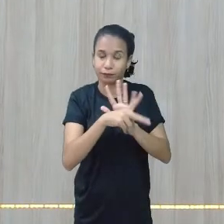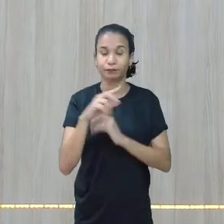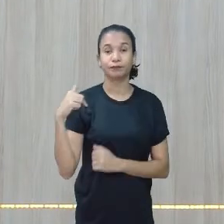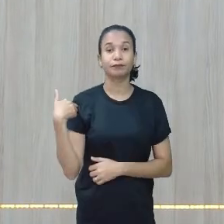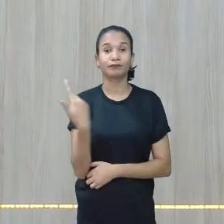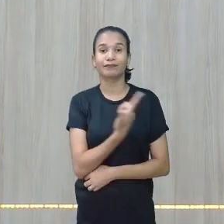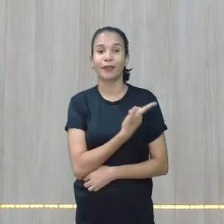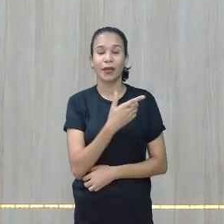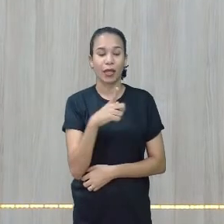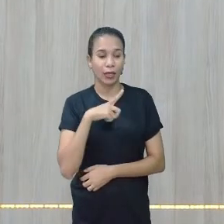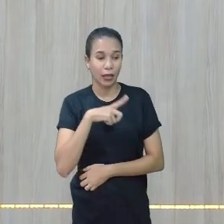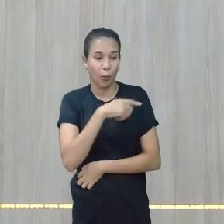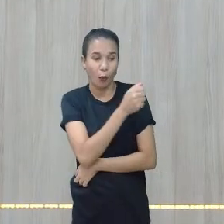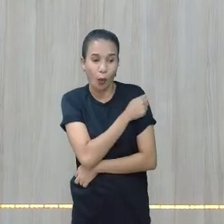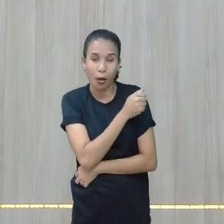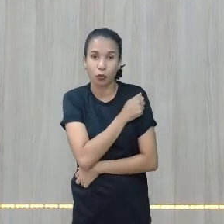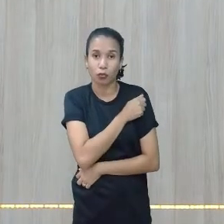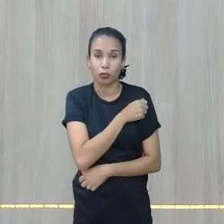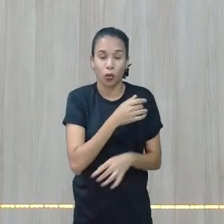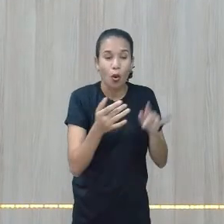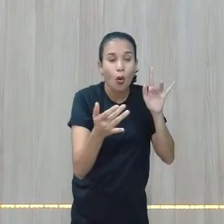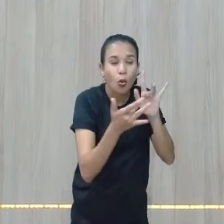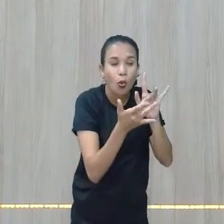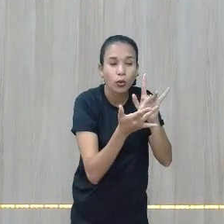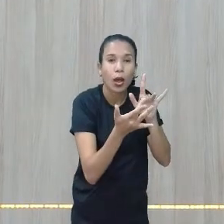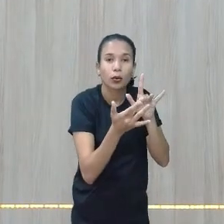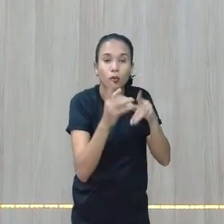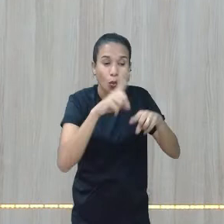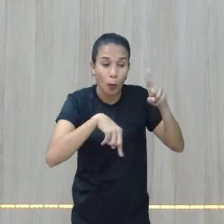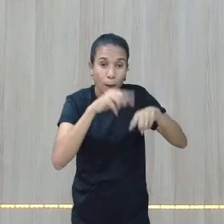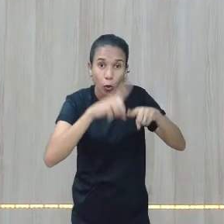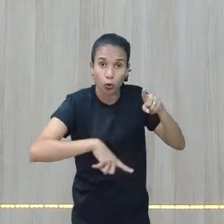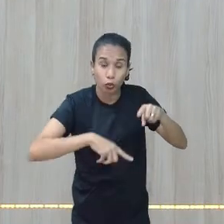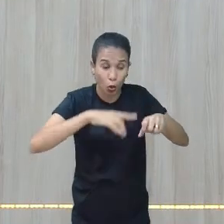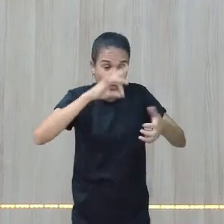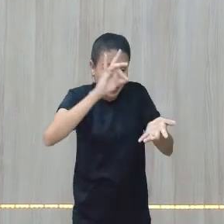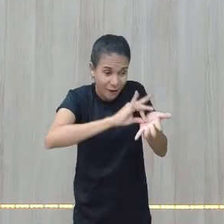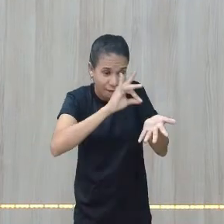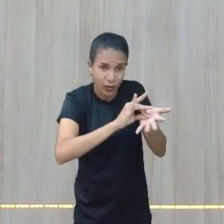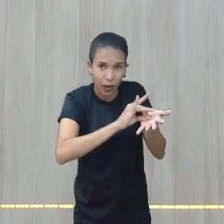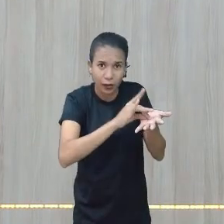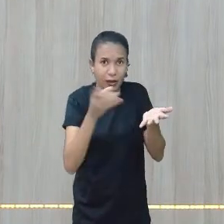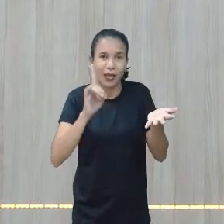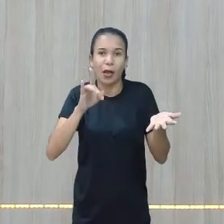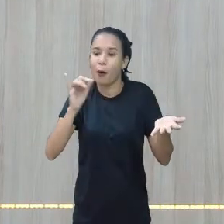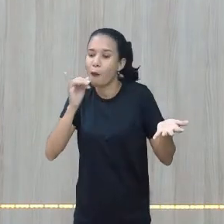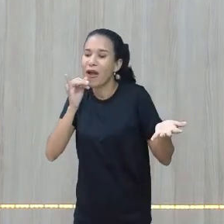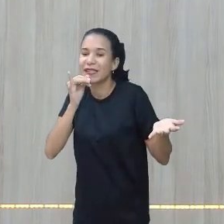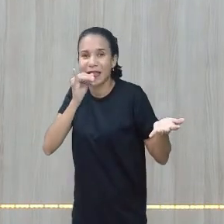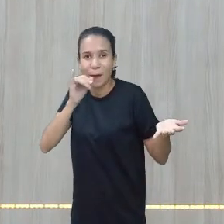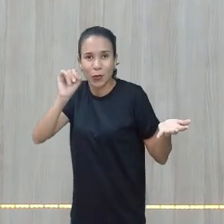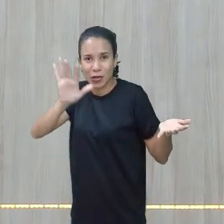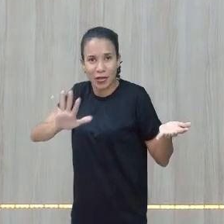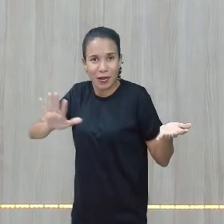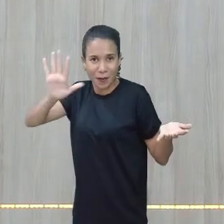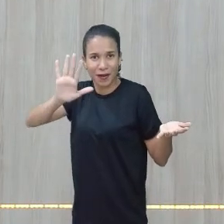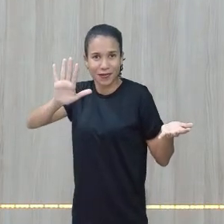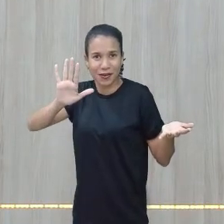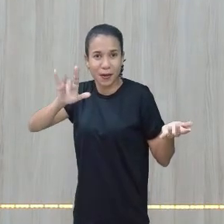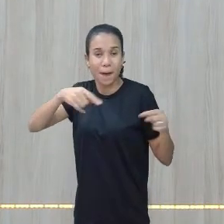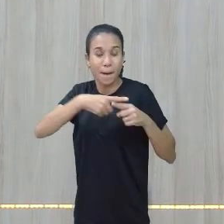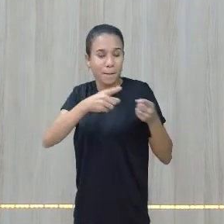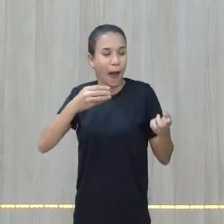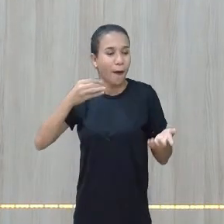na verdade, o estudante tem contato com o elemento real, não mais uma simulação, quando a gente faz na sala de recursos,